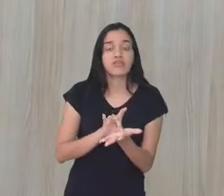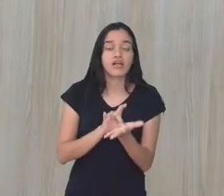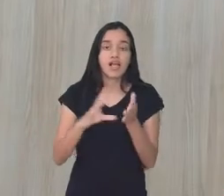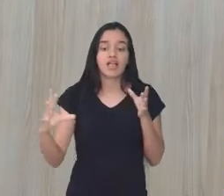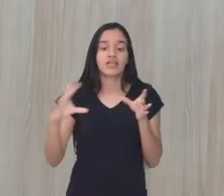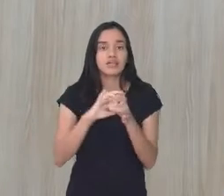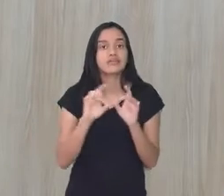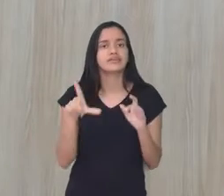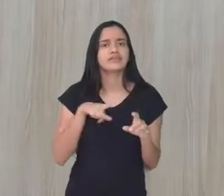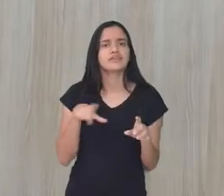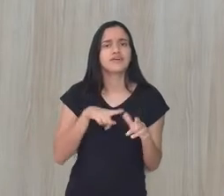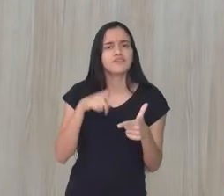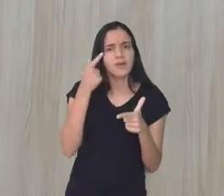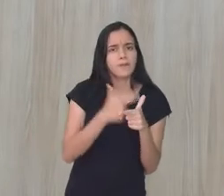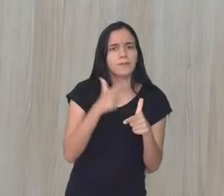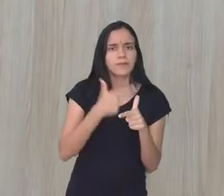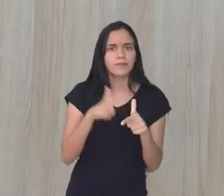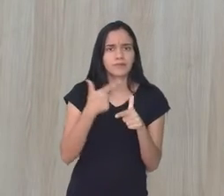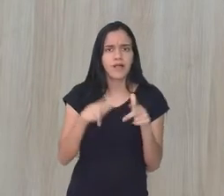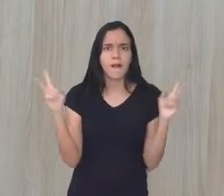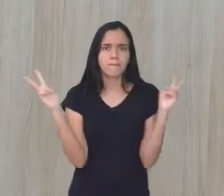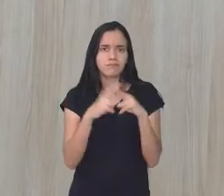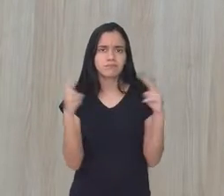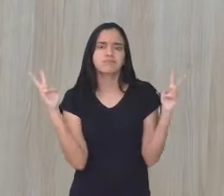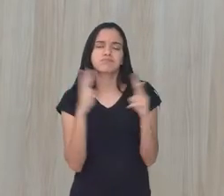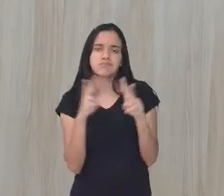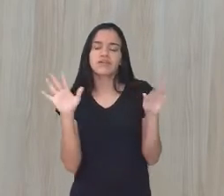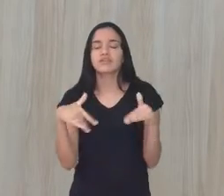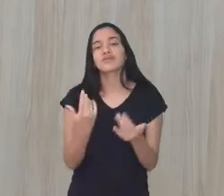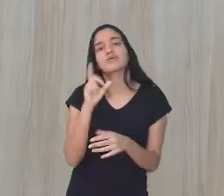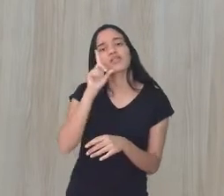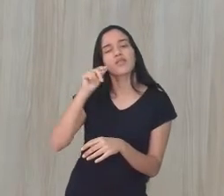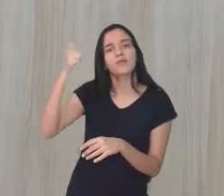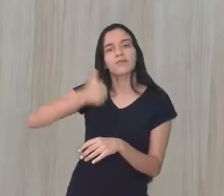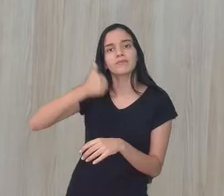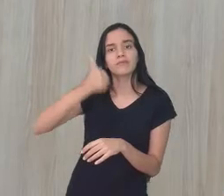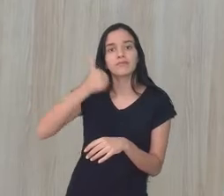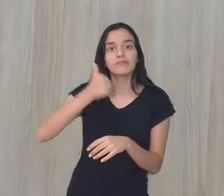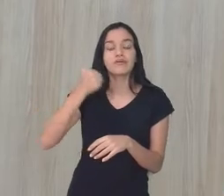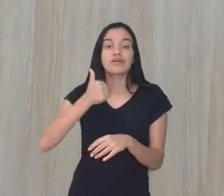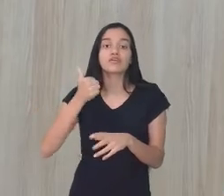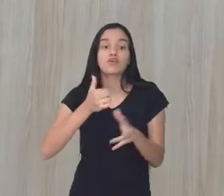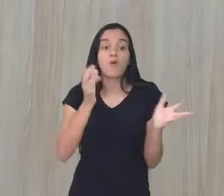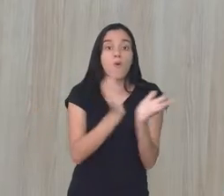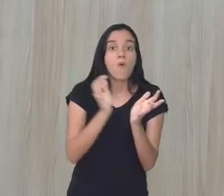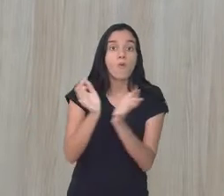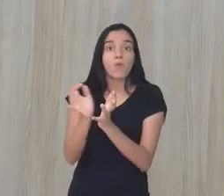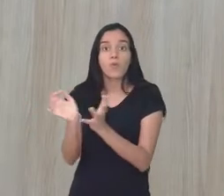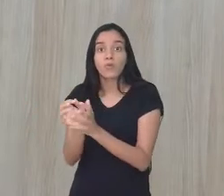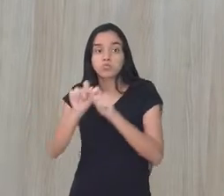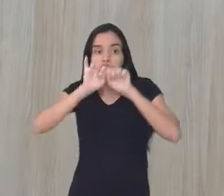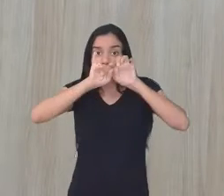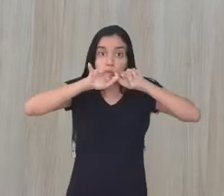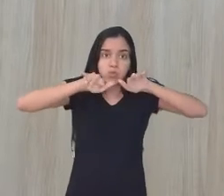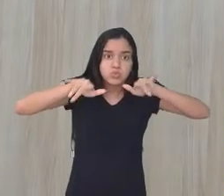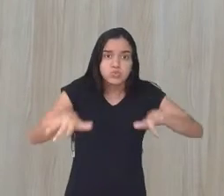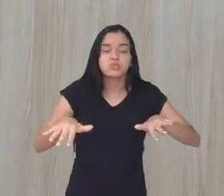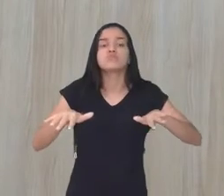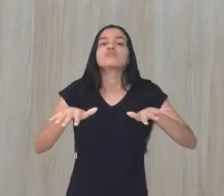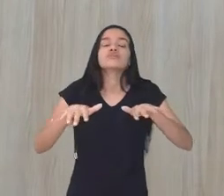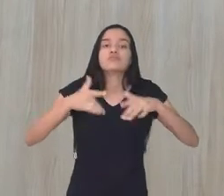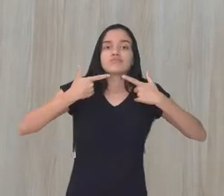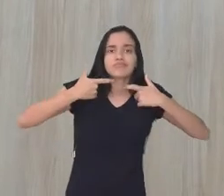tantas problemáticas, né, conflitos, que Dom Pedro encaminhou tropas para cá, né, para que